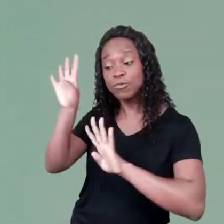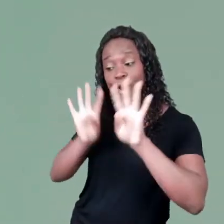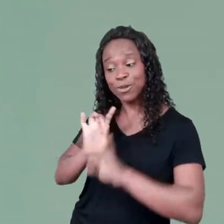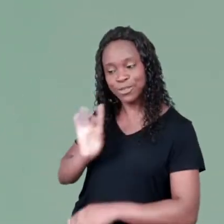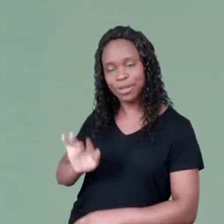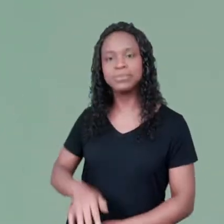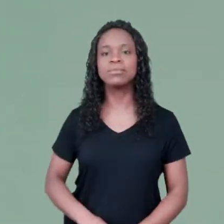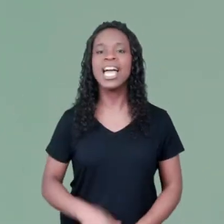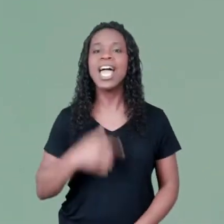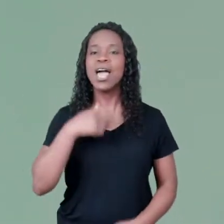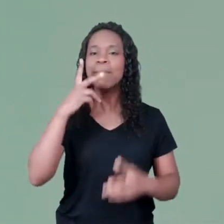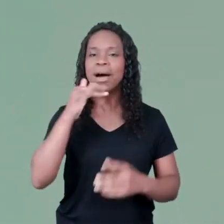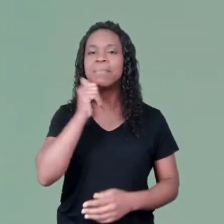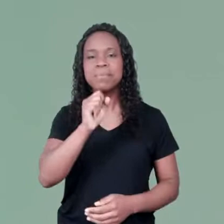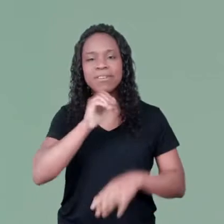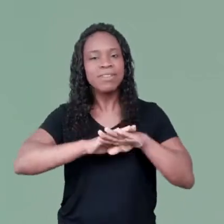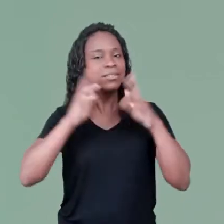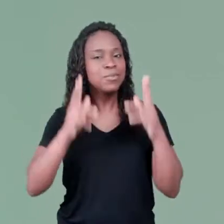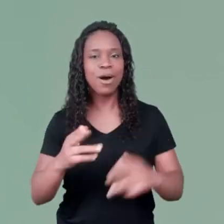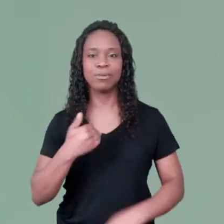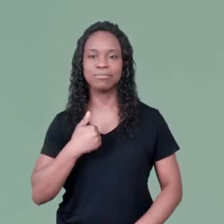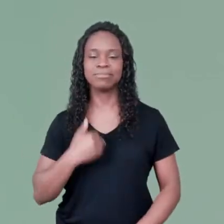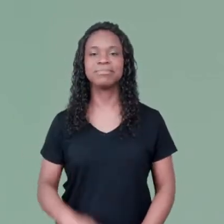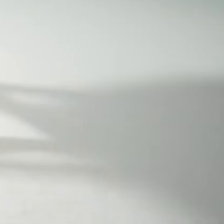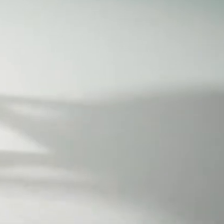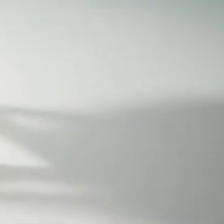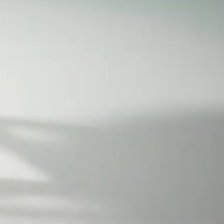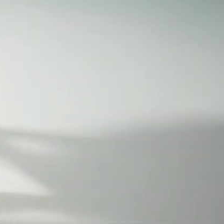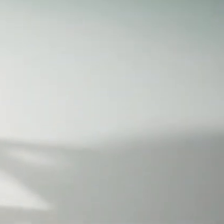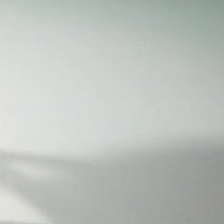eram fogos de artifício. E eu acho que meus pais fizeram isso com a gente.